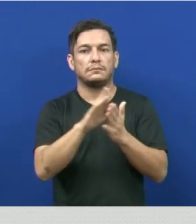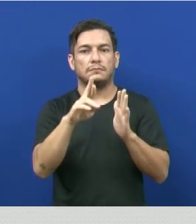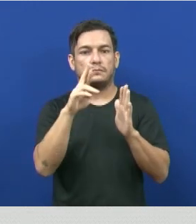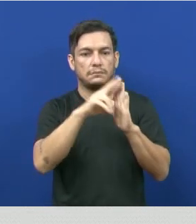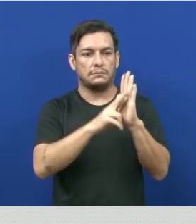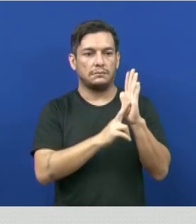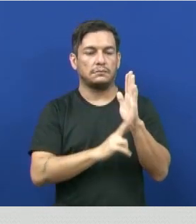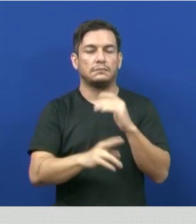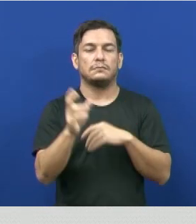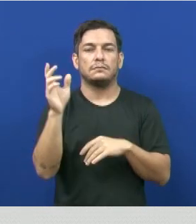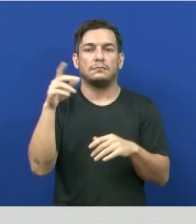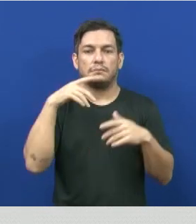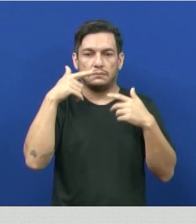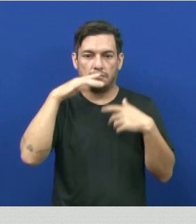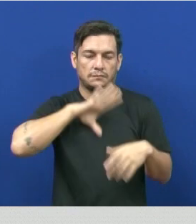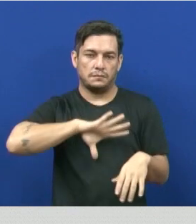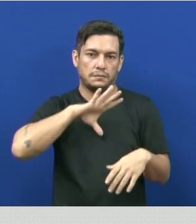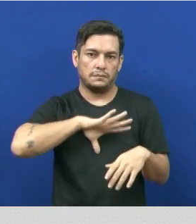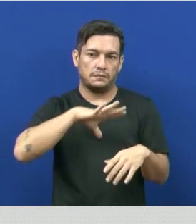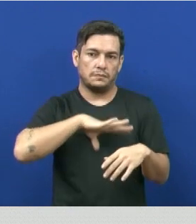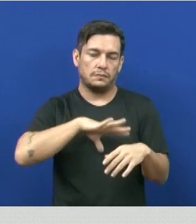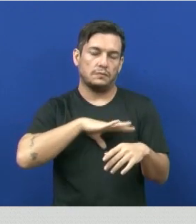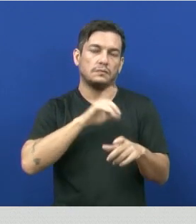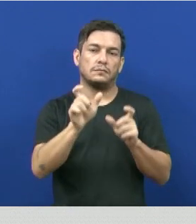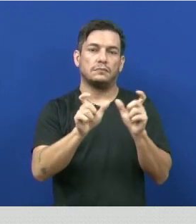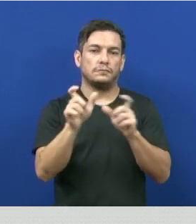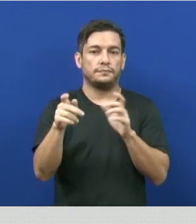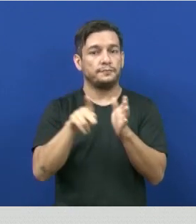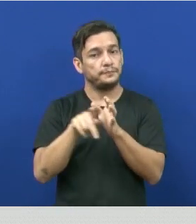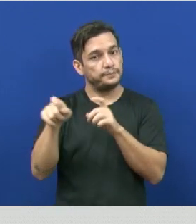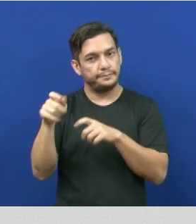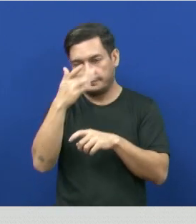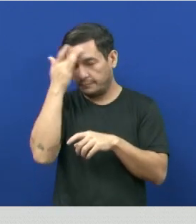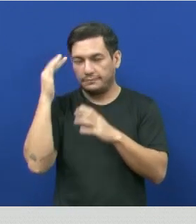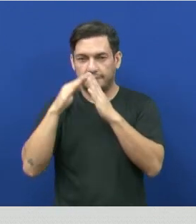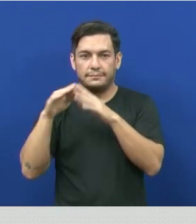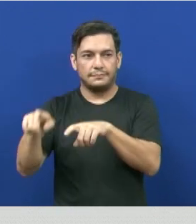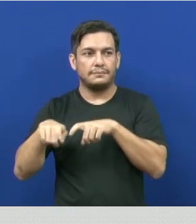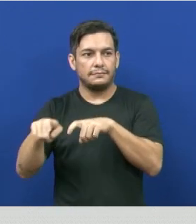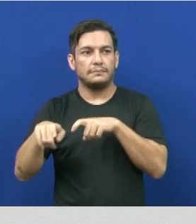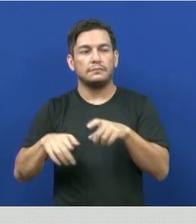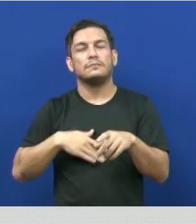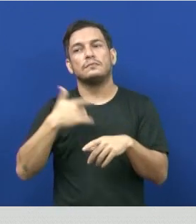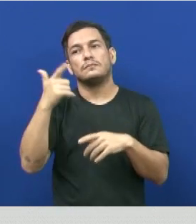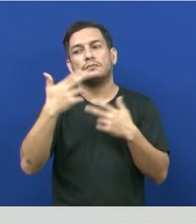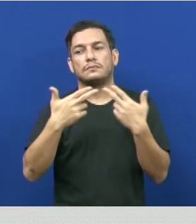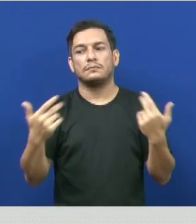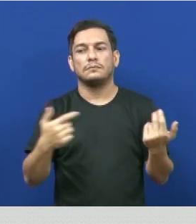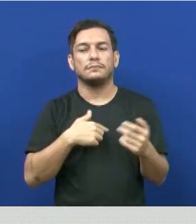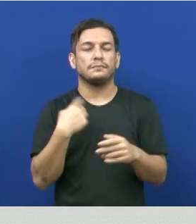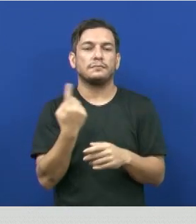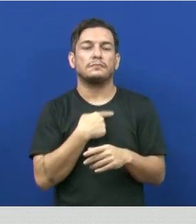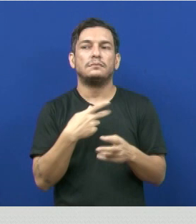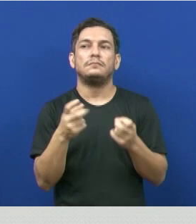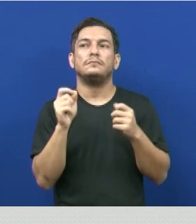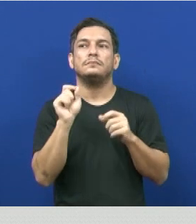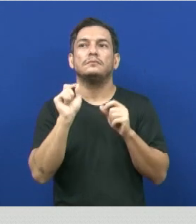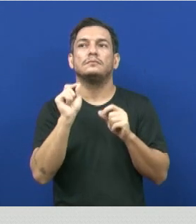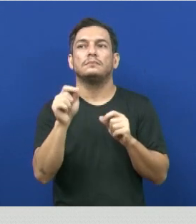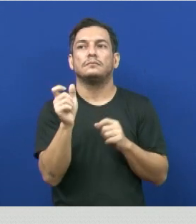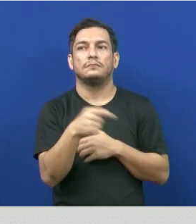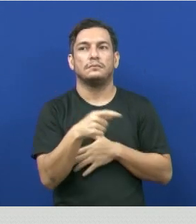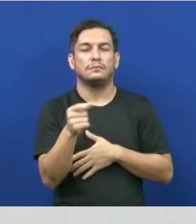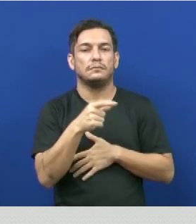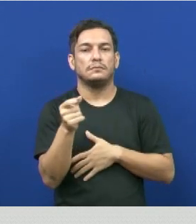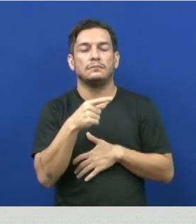norma culta da língua portuguesa são termos tipicamente caipiras outra coisa que podemos perceber são as